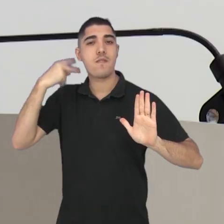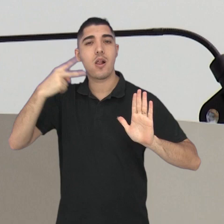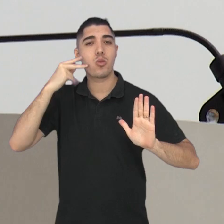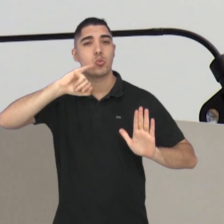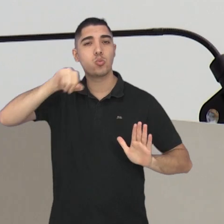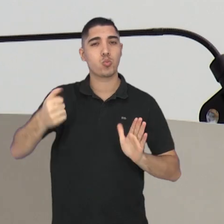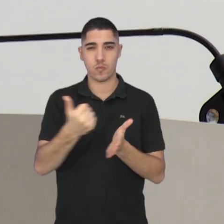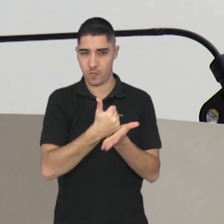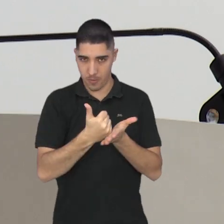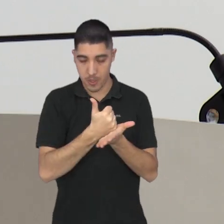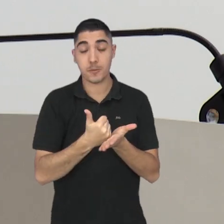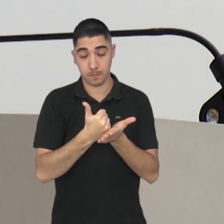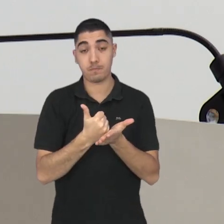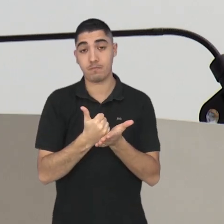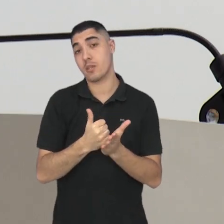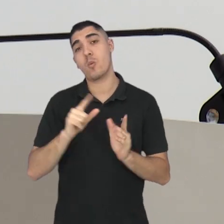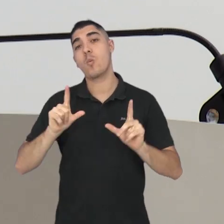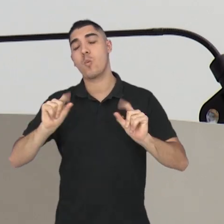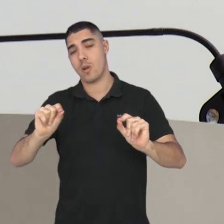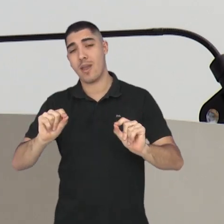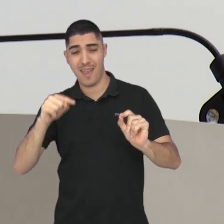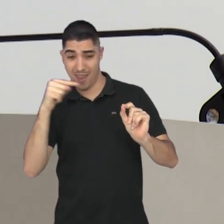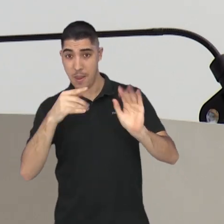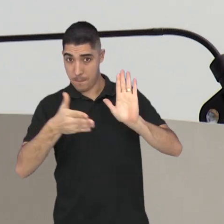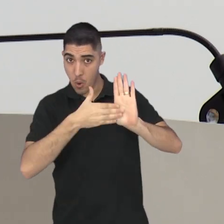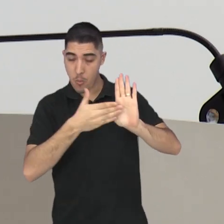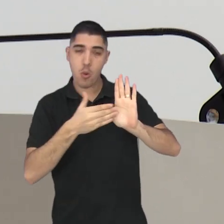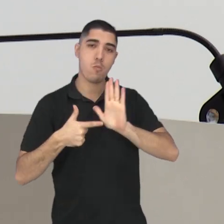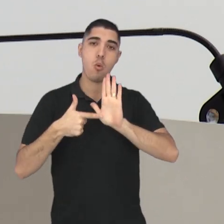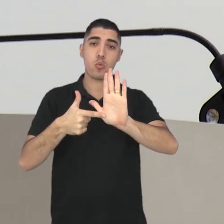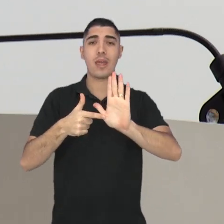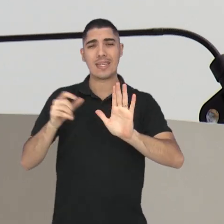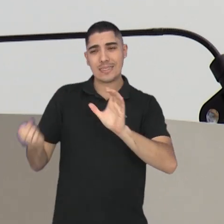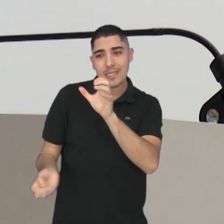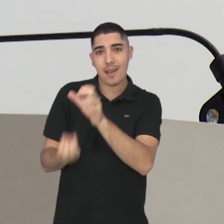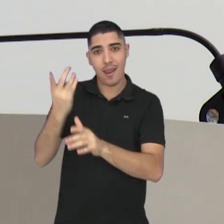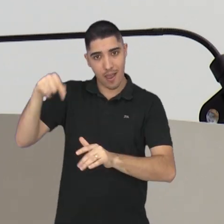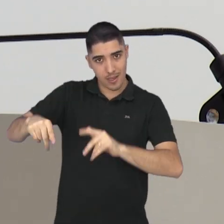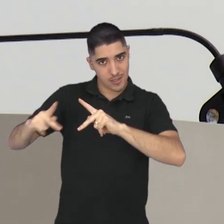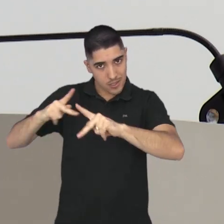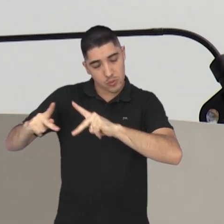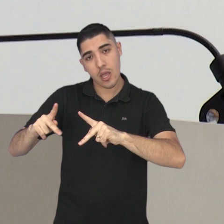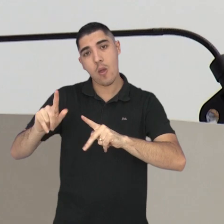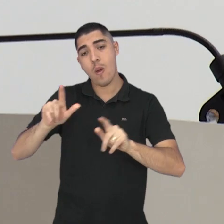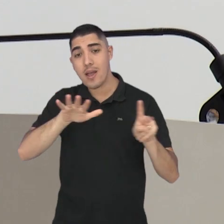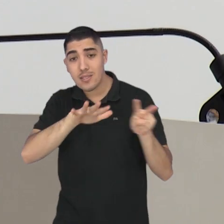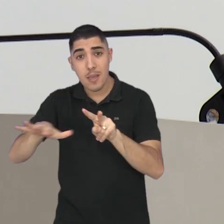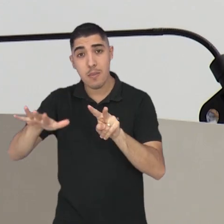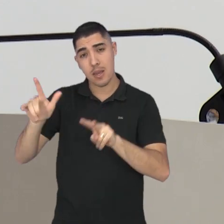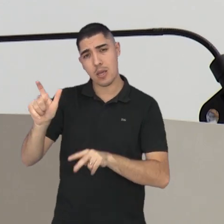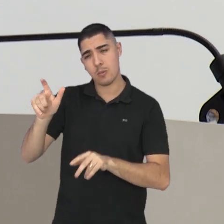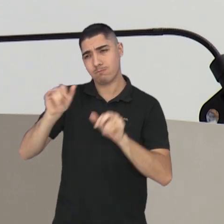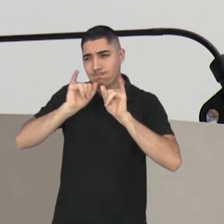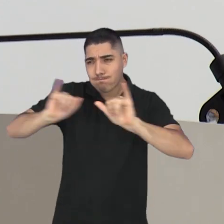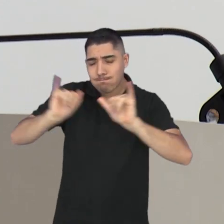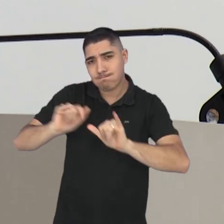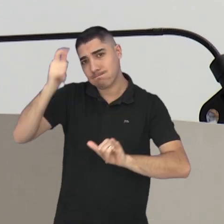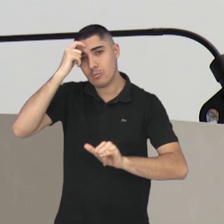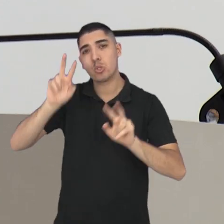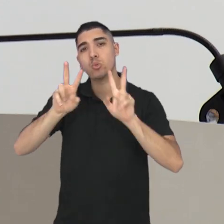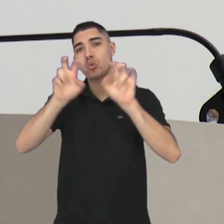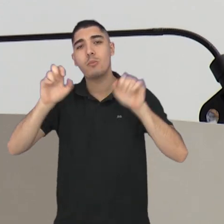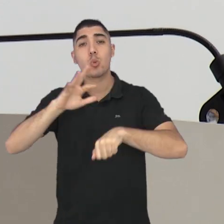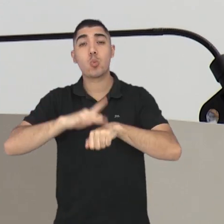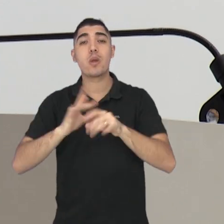vereador Júnior da Farmácia, que prevê criar na cidade uma semana dedicada à conscientização das doenças da